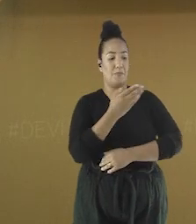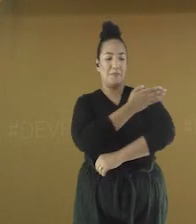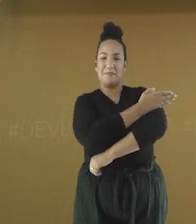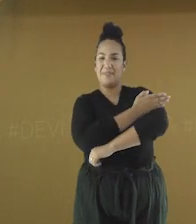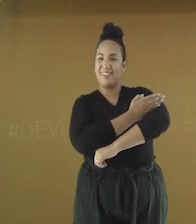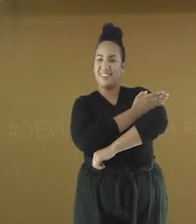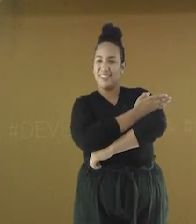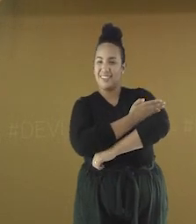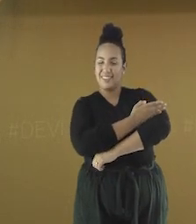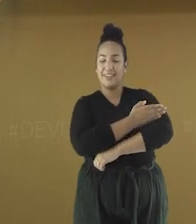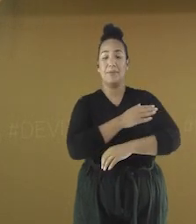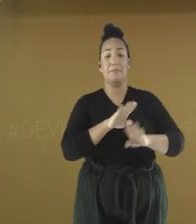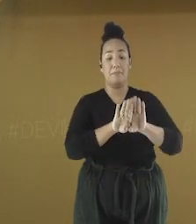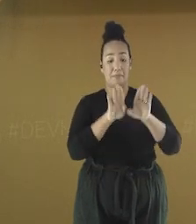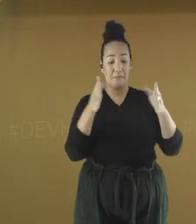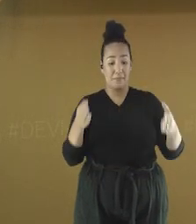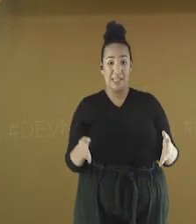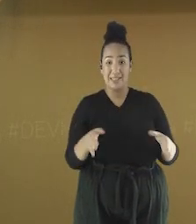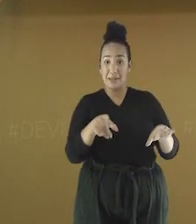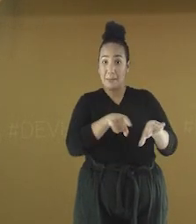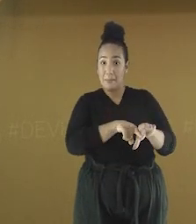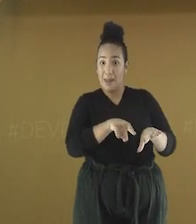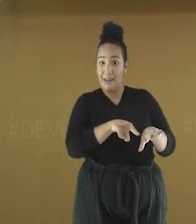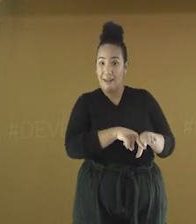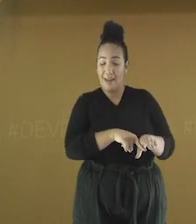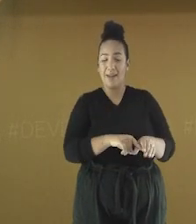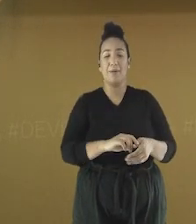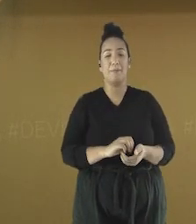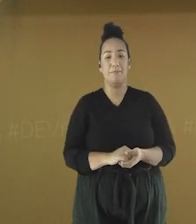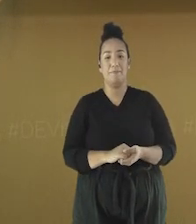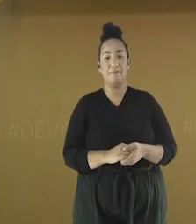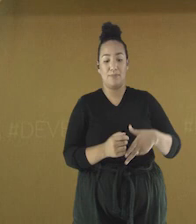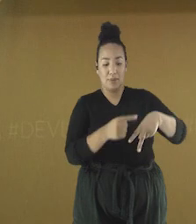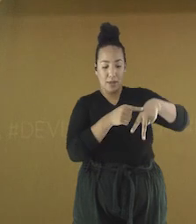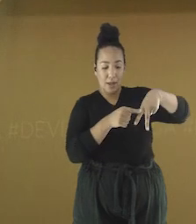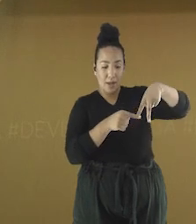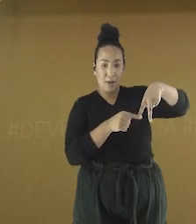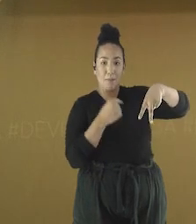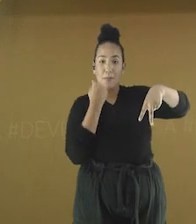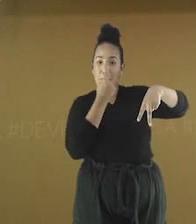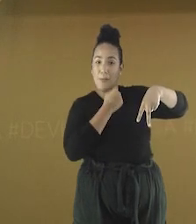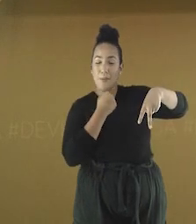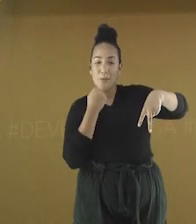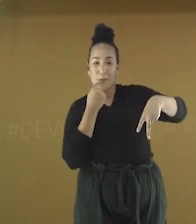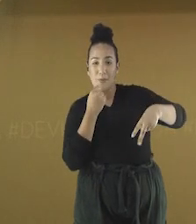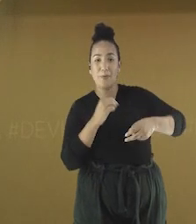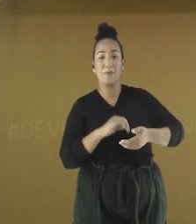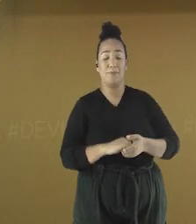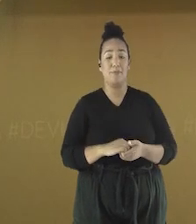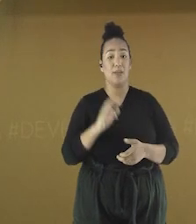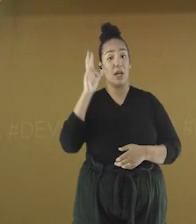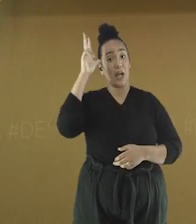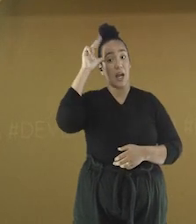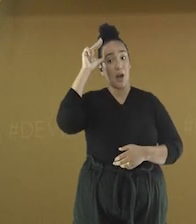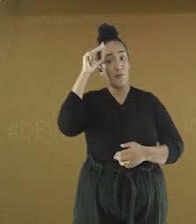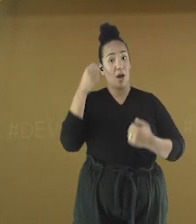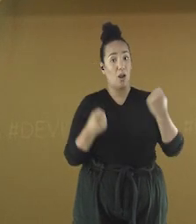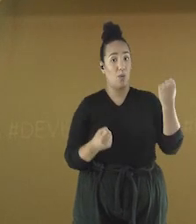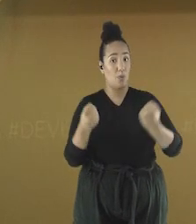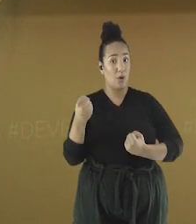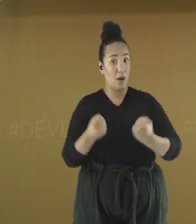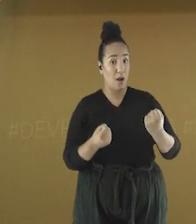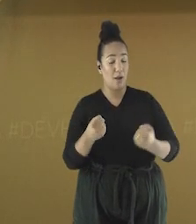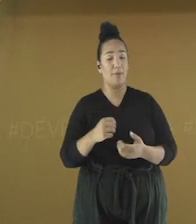camisa, pé da mesa, boca da calça, dente de alho, cavalos do